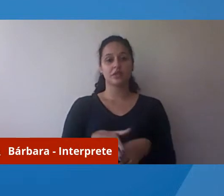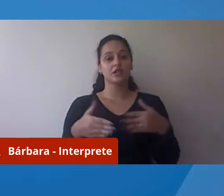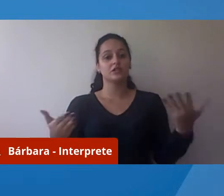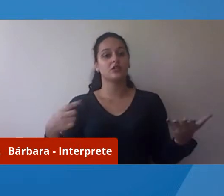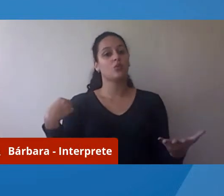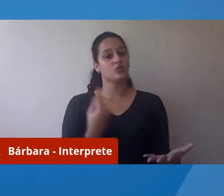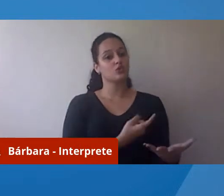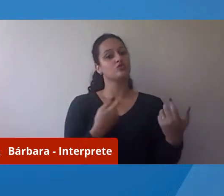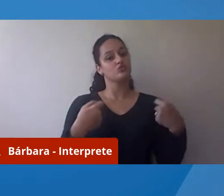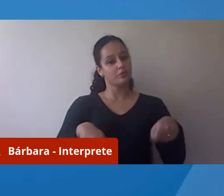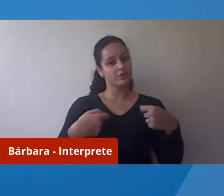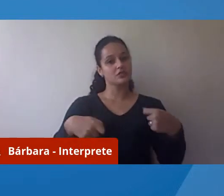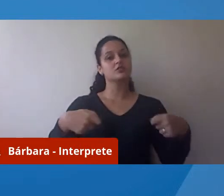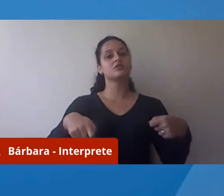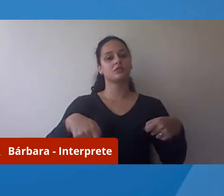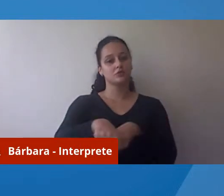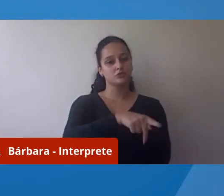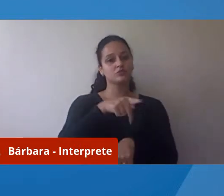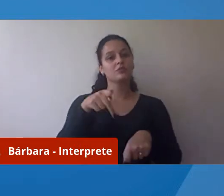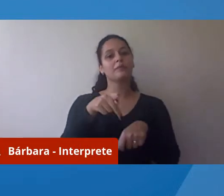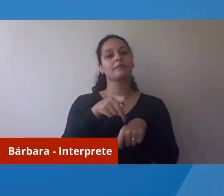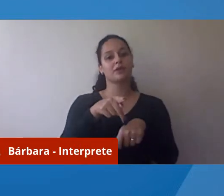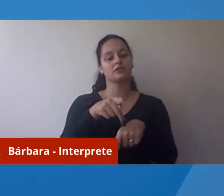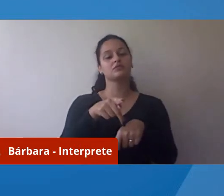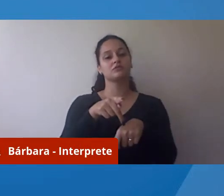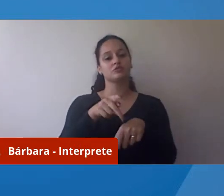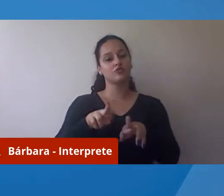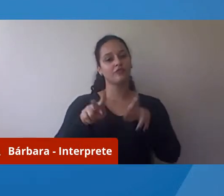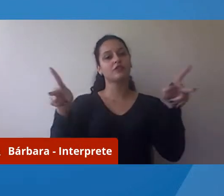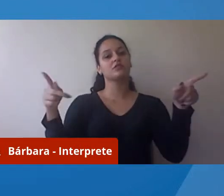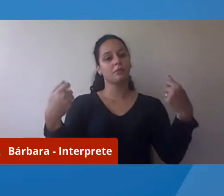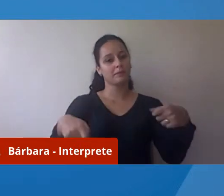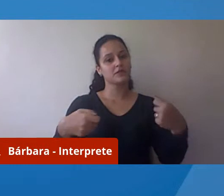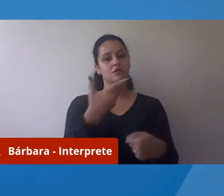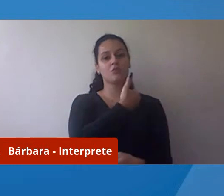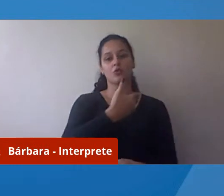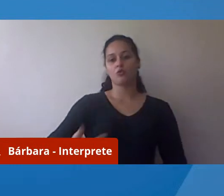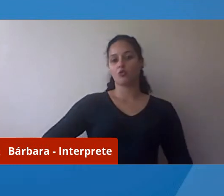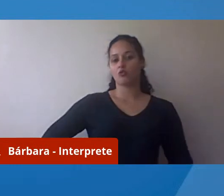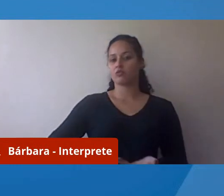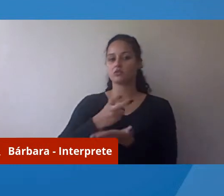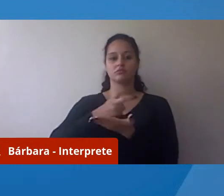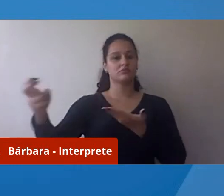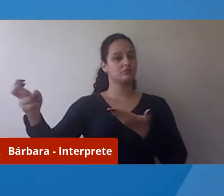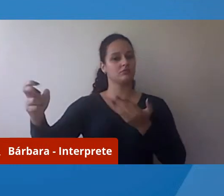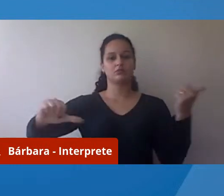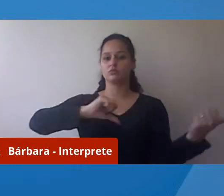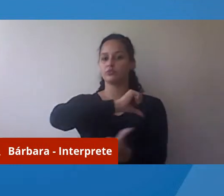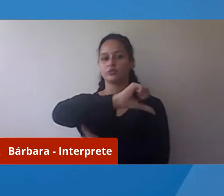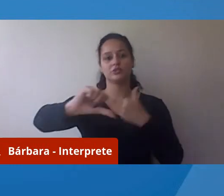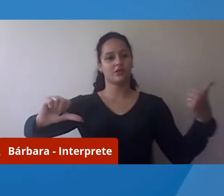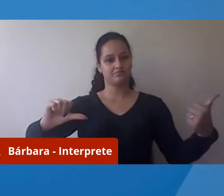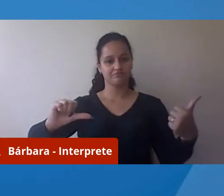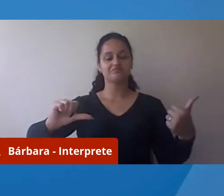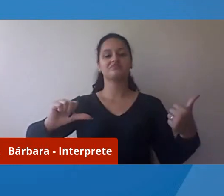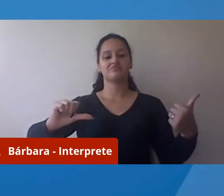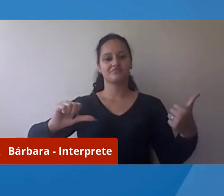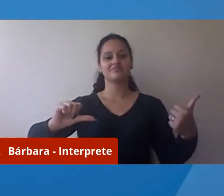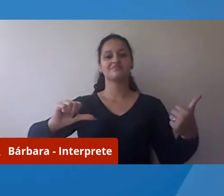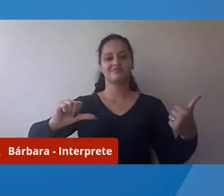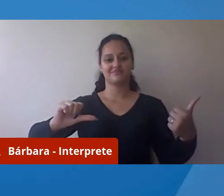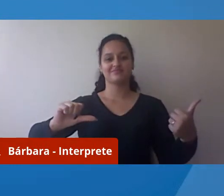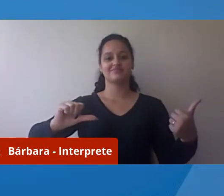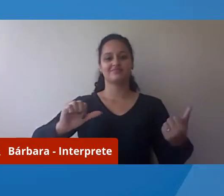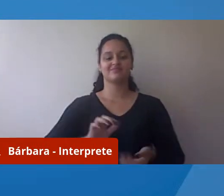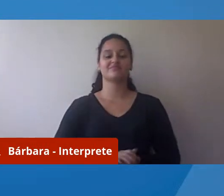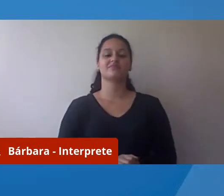ordem. Precisamos derrubar esse governo, não só para mudar de governo, para mudar a natureza do Estado,